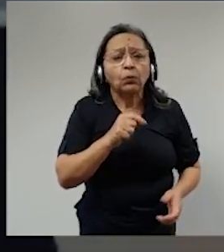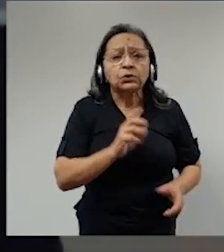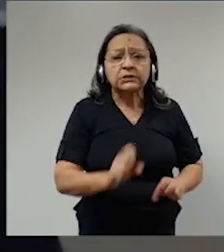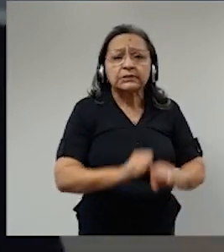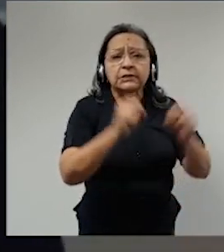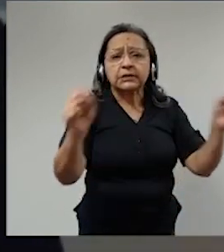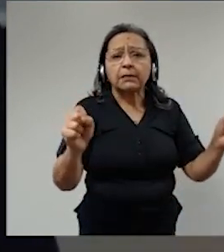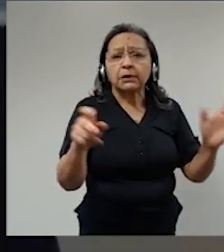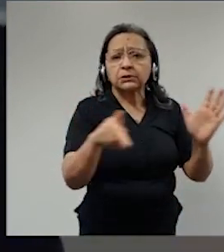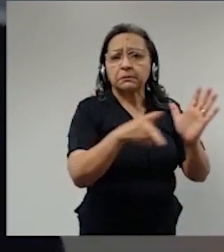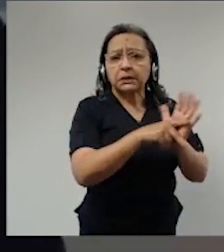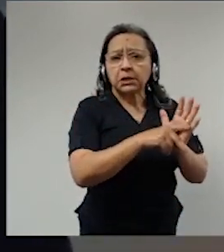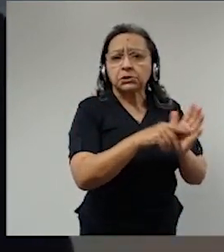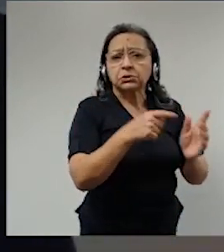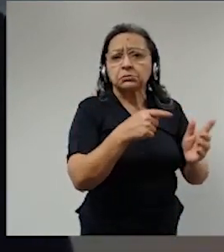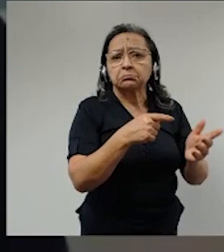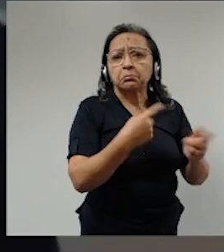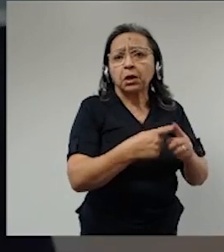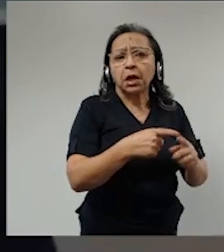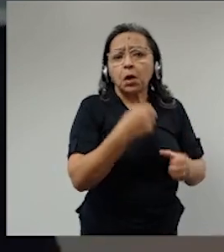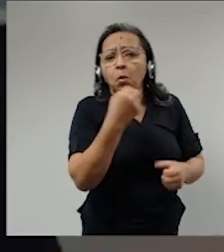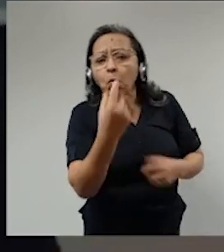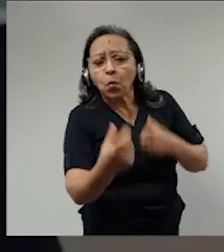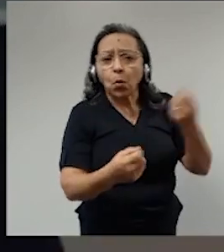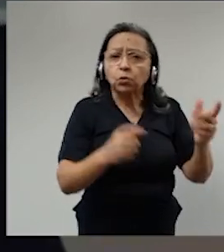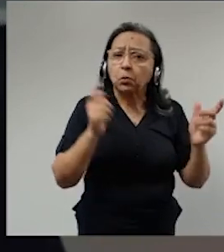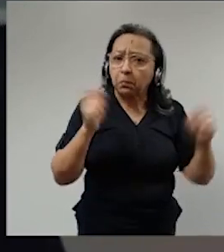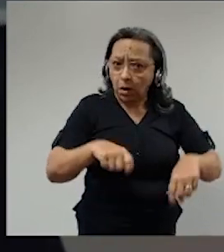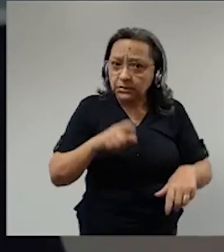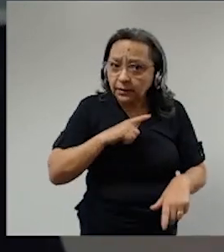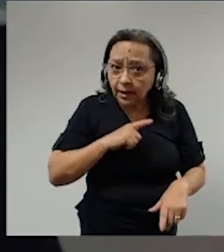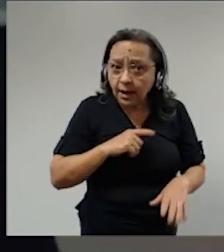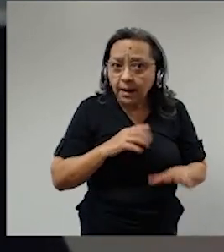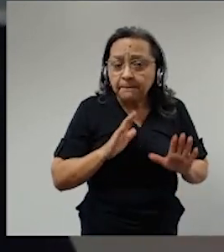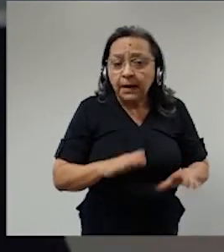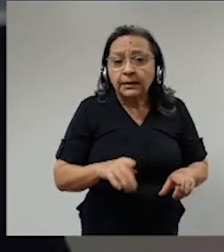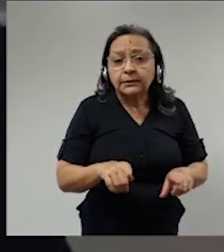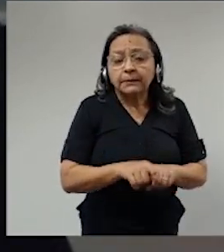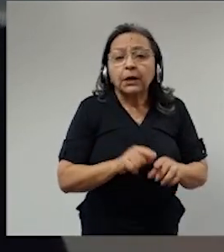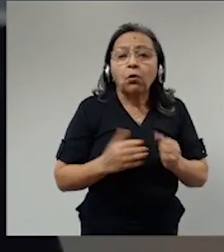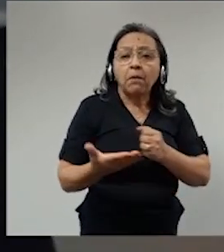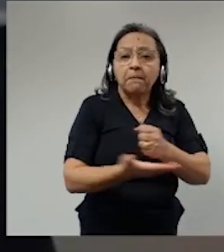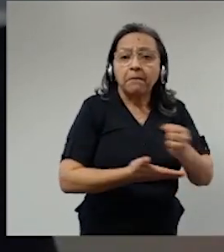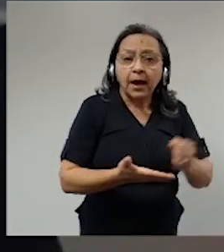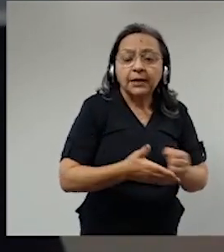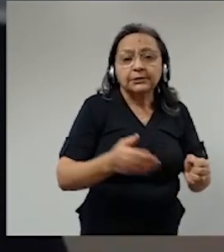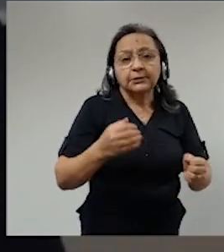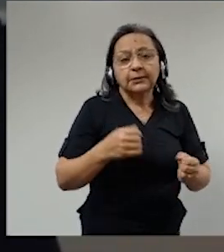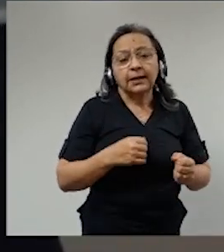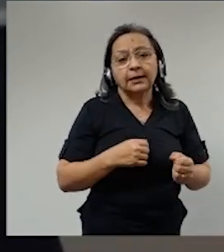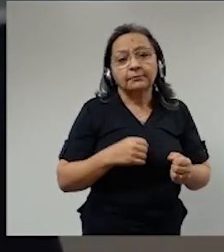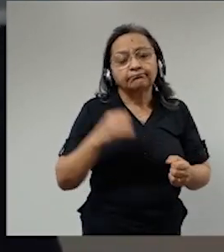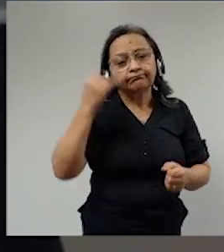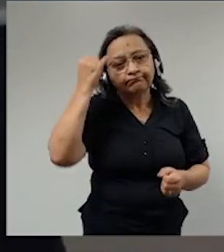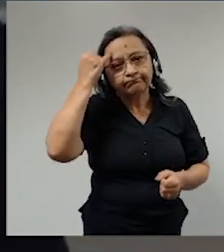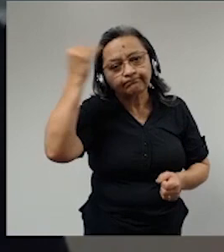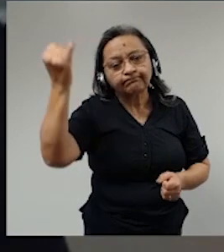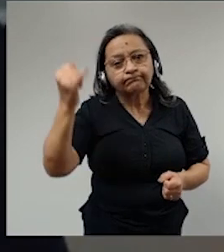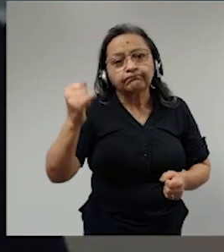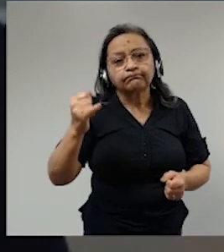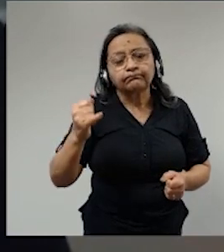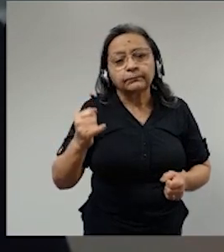posição que uns ou outros possam legitimamente ter, até fundadas em ideologias absolutamente